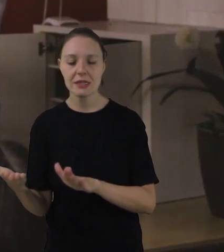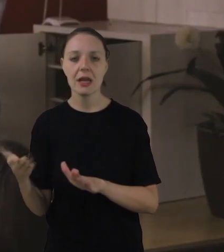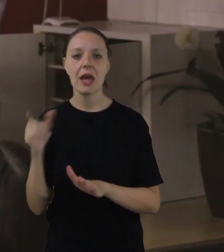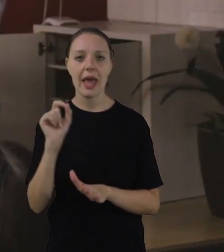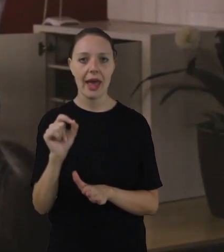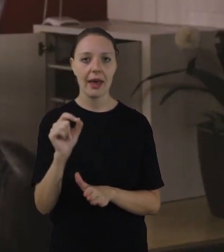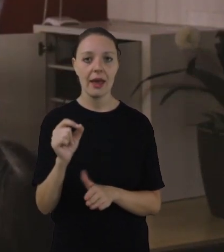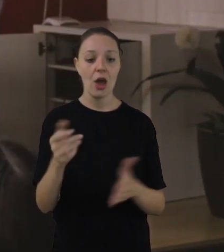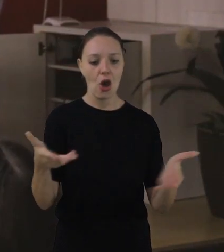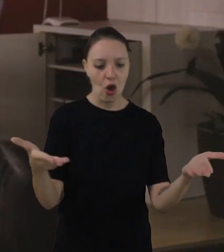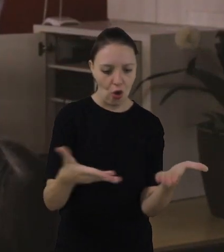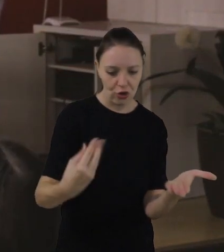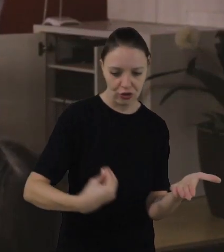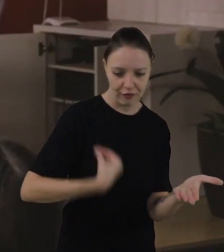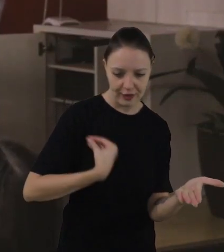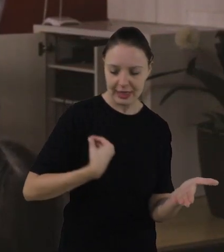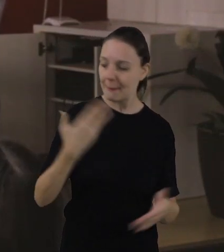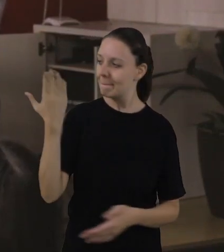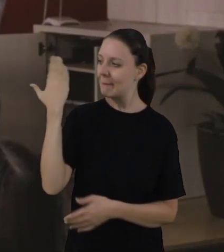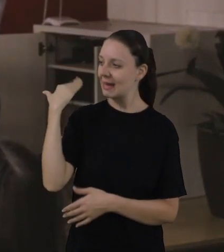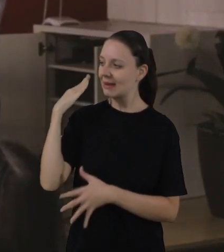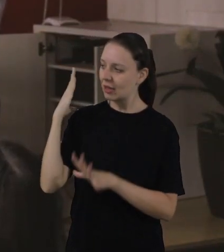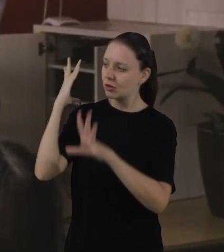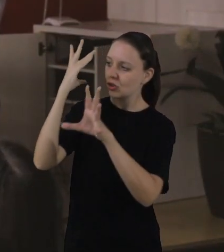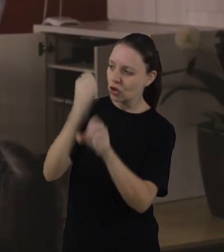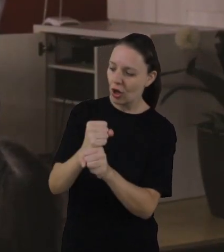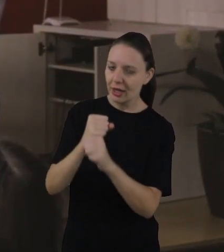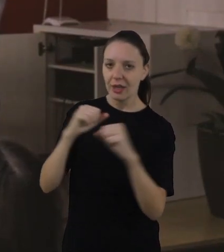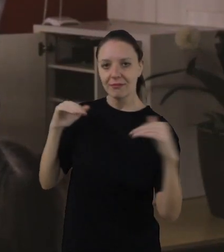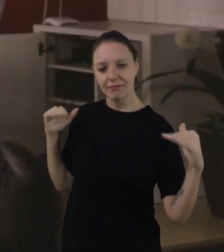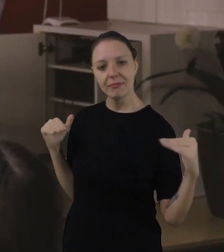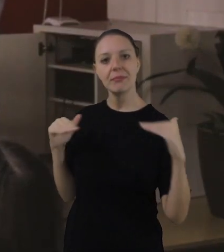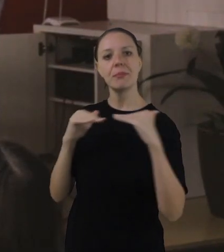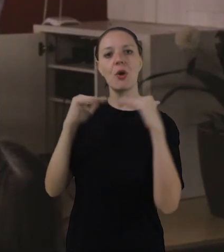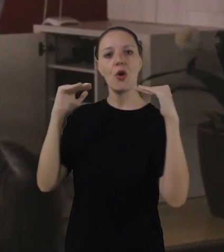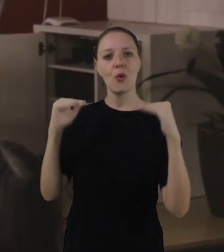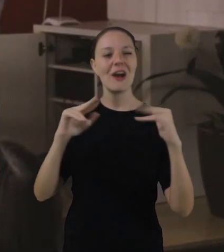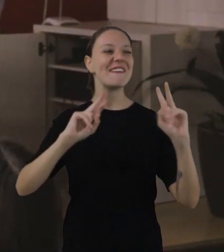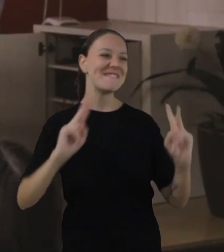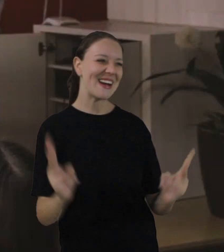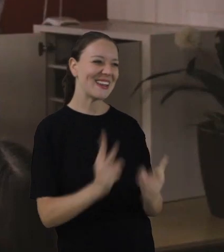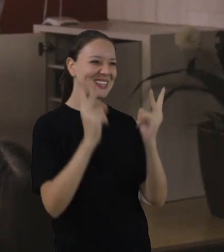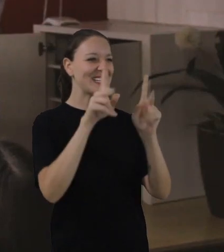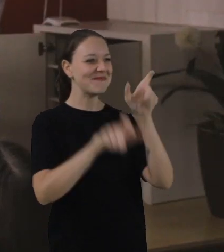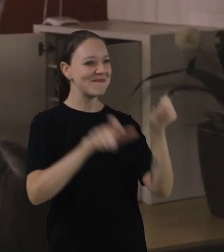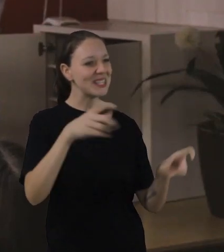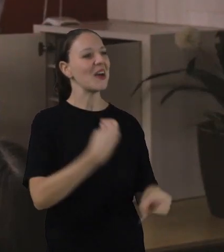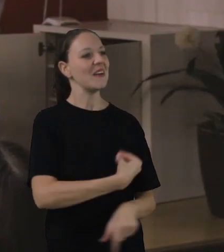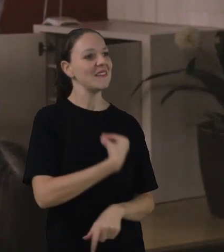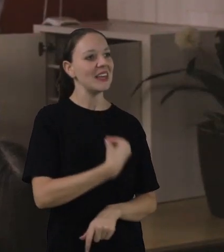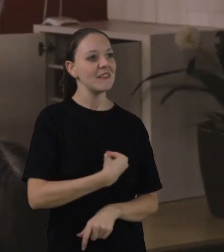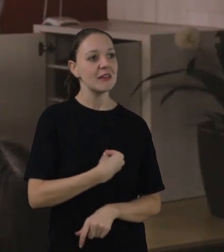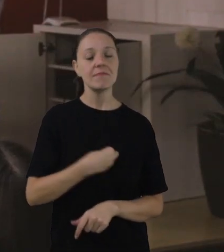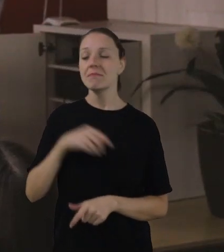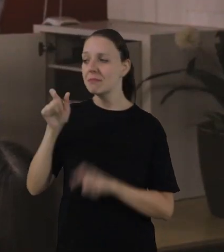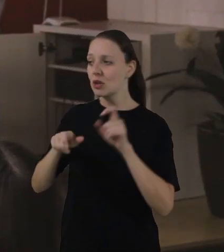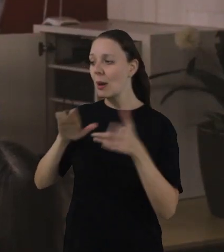o legado histórico, promovendo uma sociedade que valoriza tanto os vivos quanto aqueles que já viveram antes